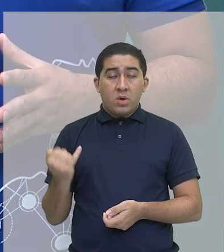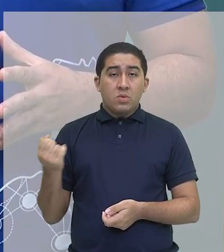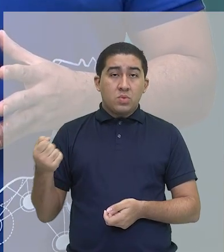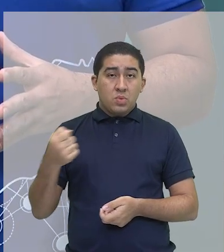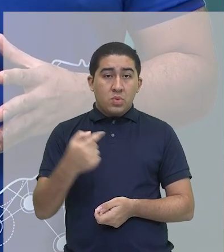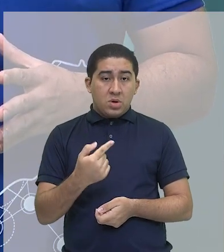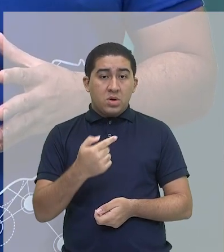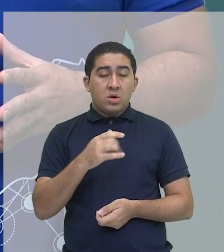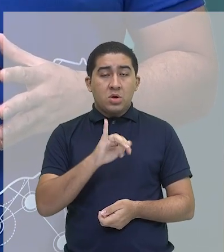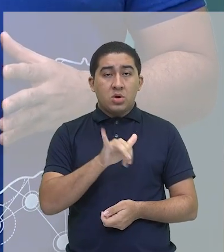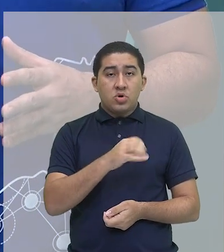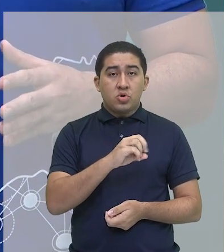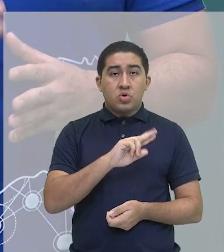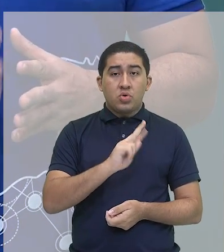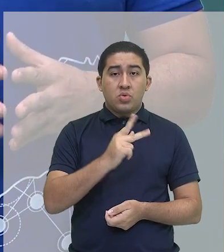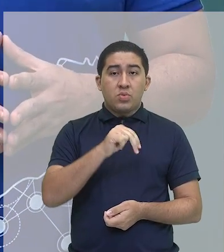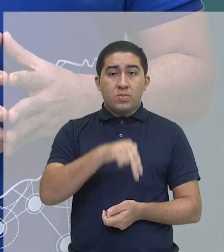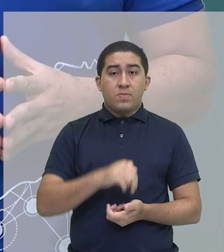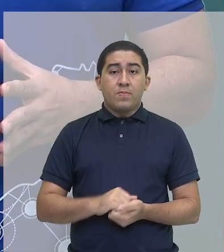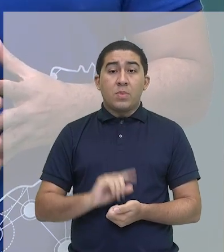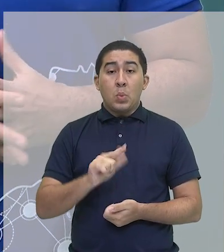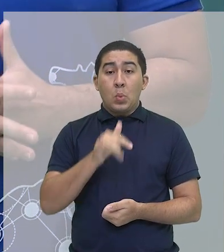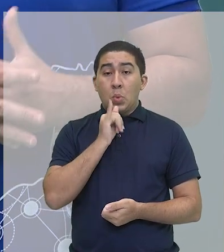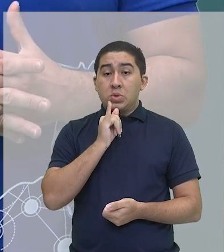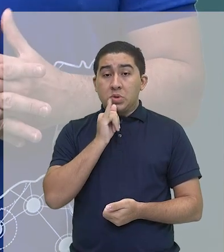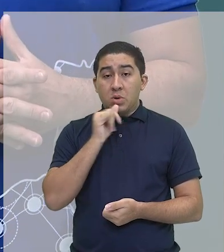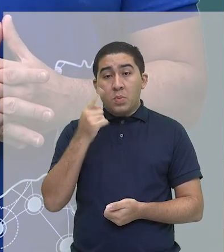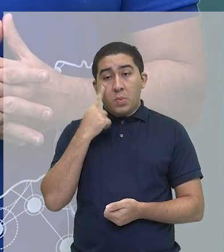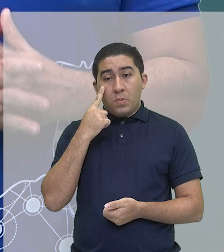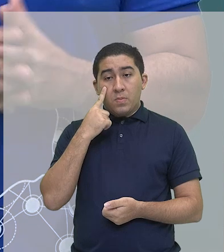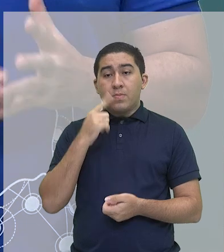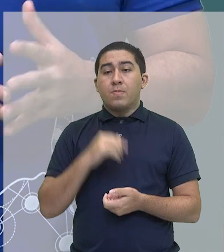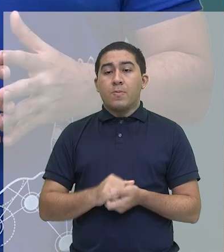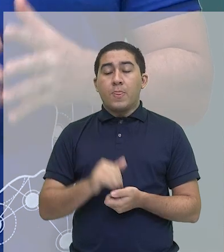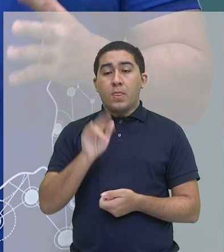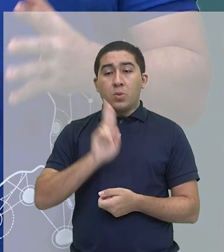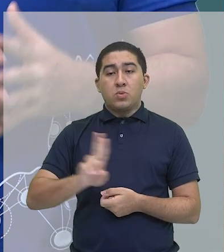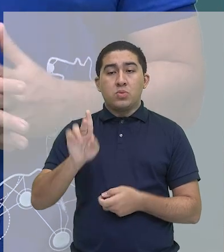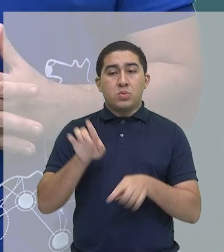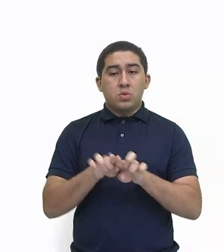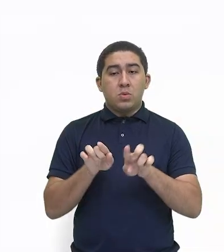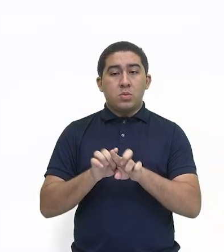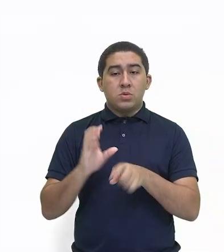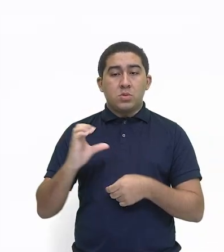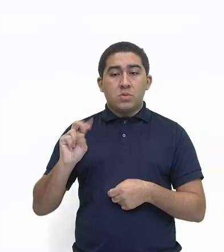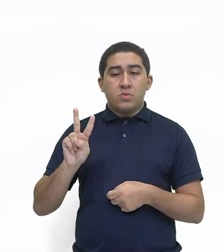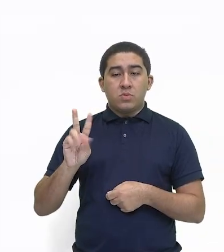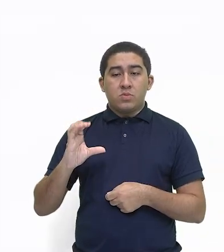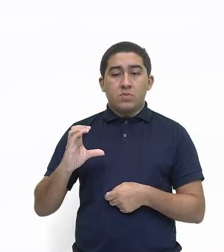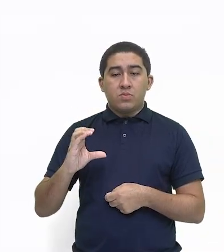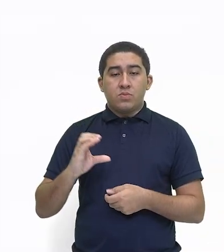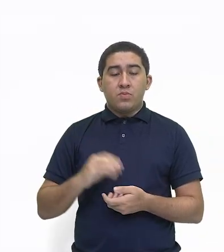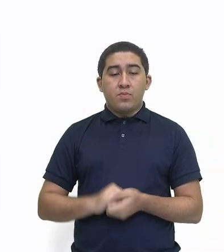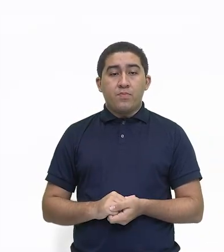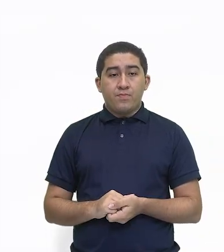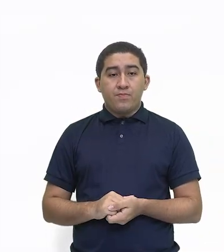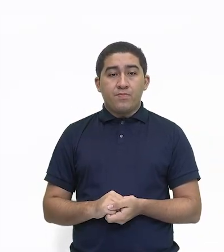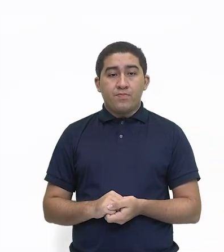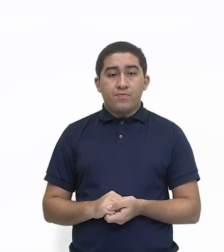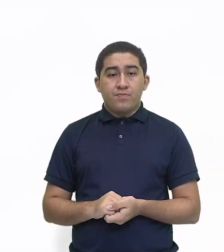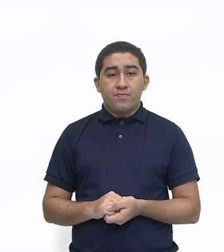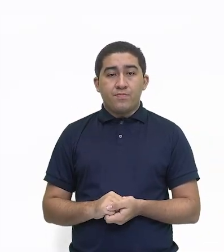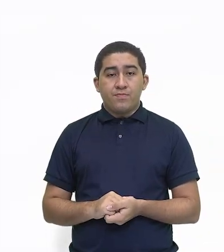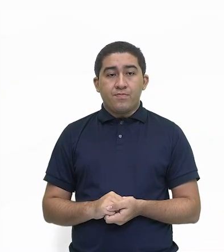que John. Vou mostrar outro exemplo para vocês utilizando o CVC. Eu tenho